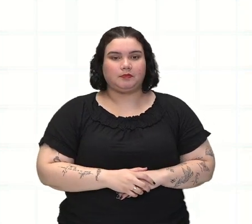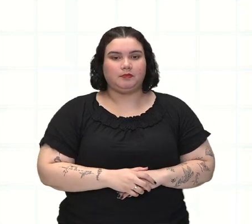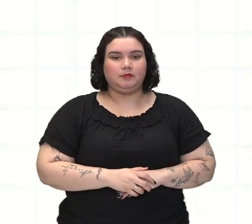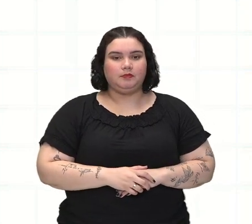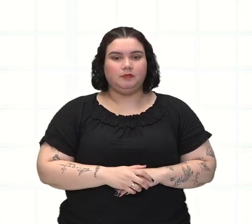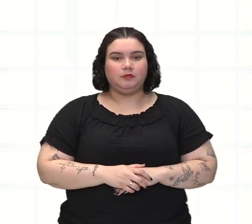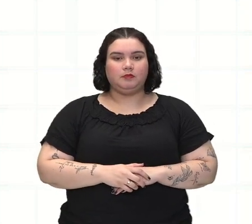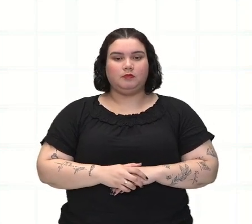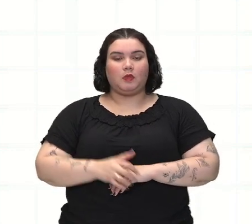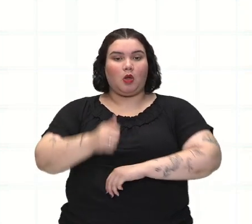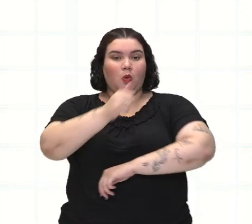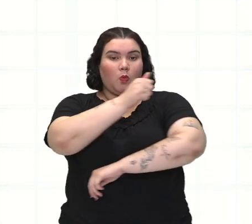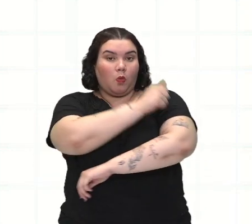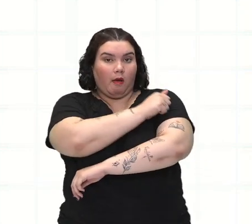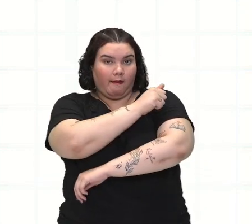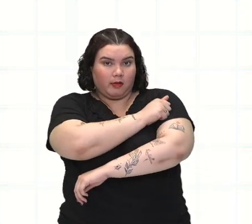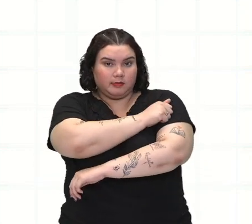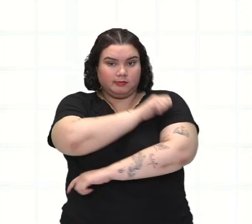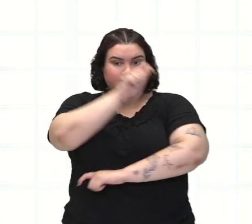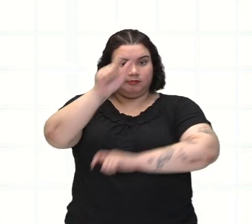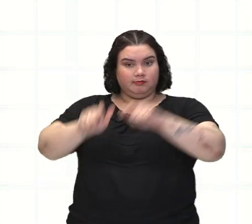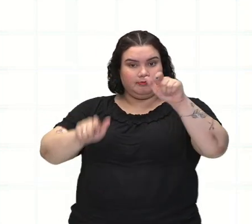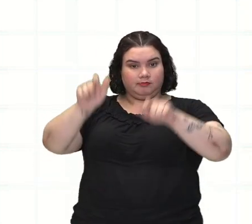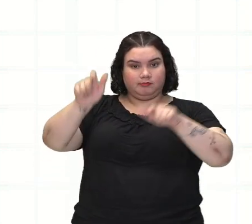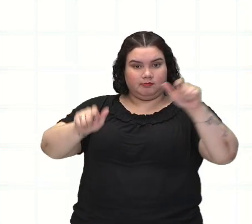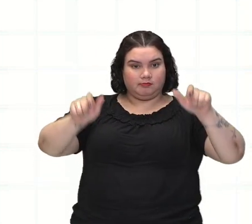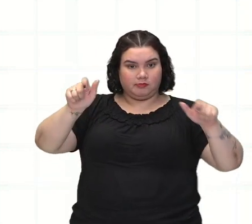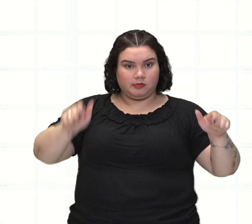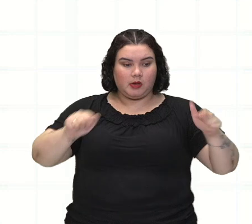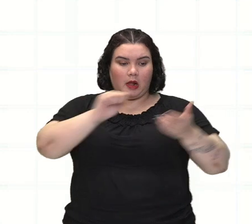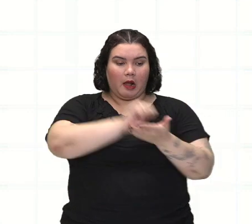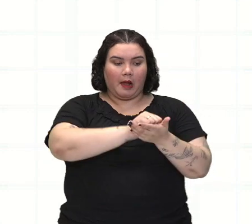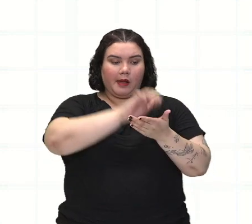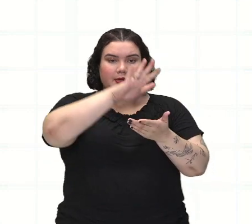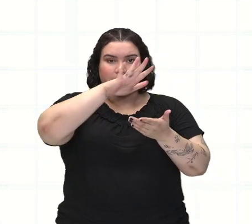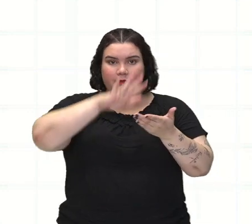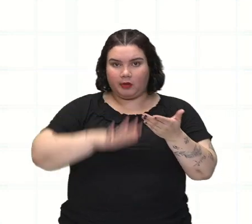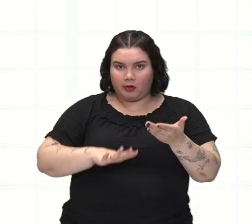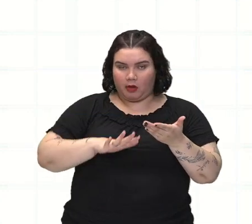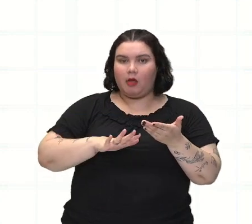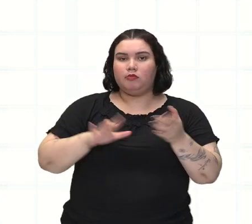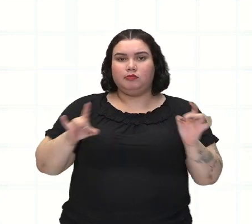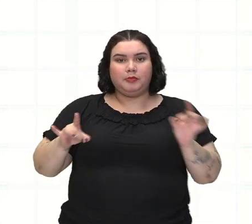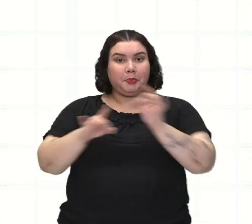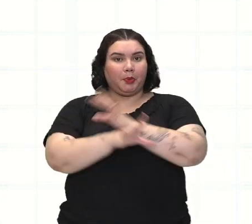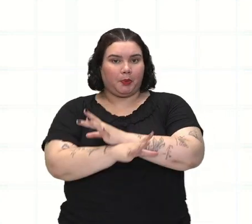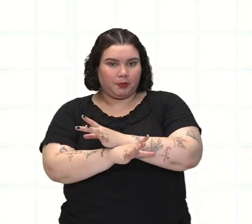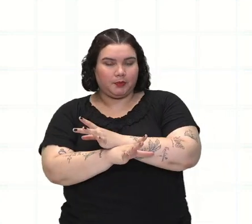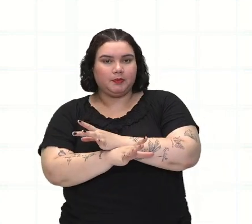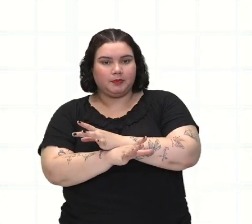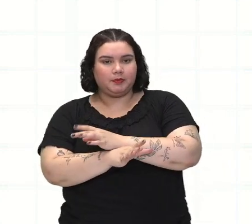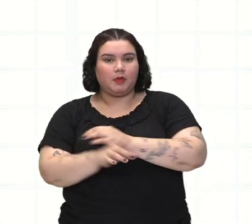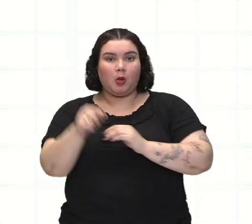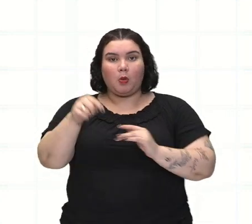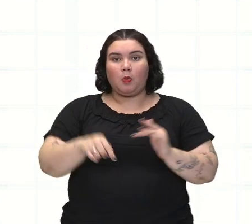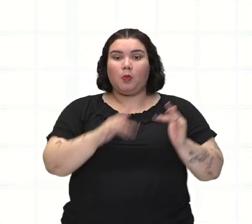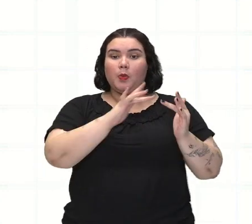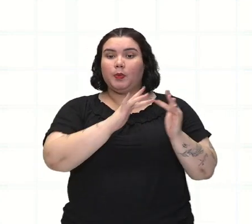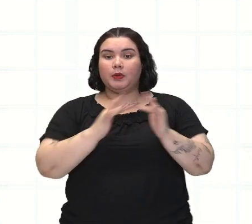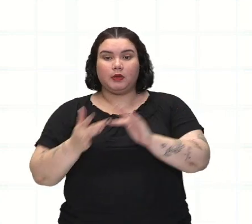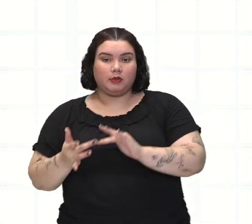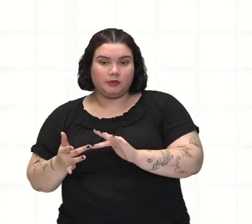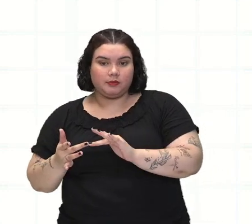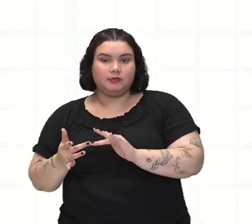alunos terminaram a atividade, certo? Aqui é um contexto. Eu